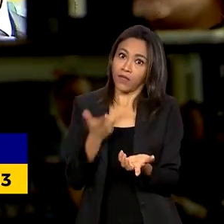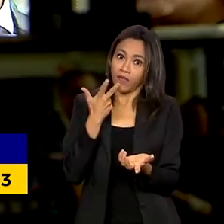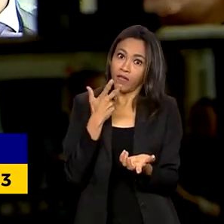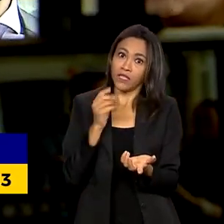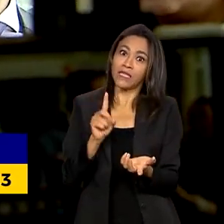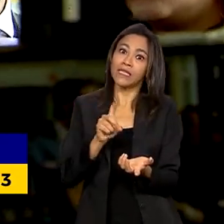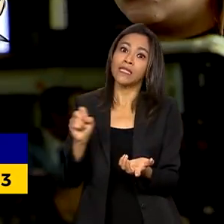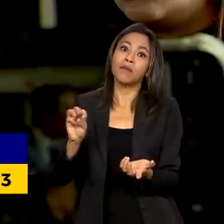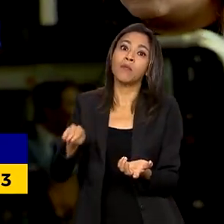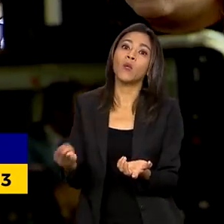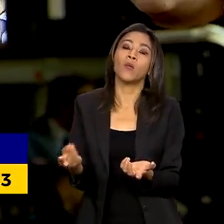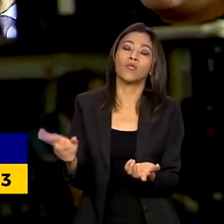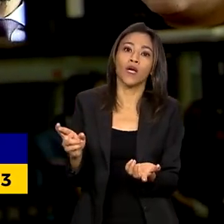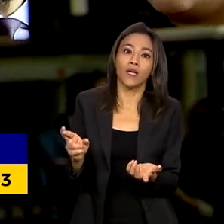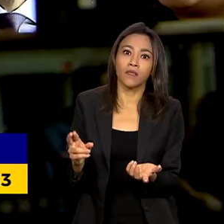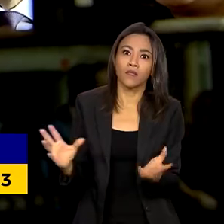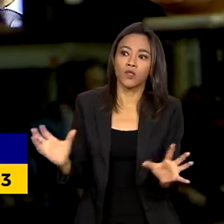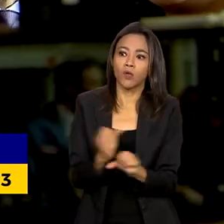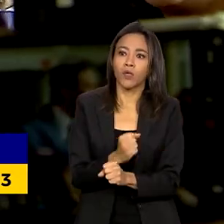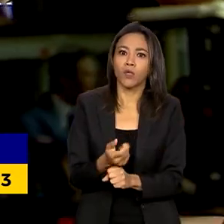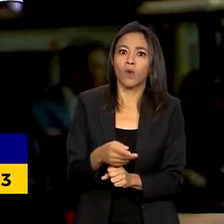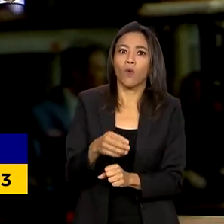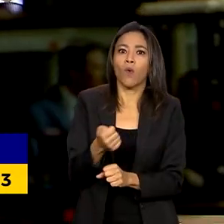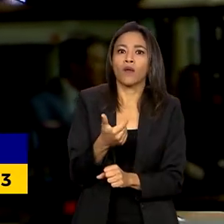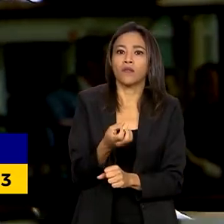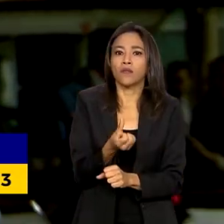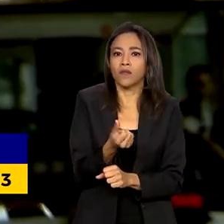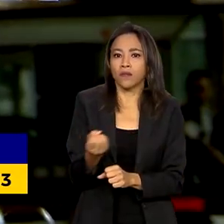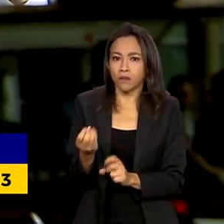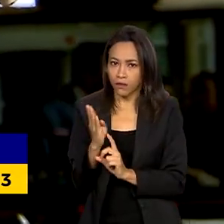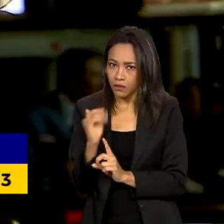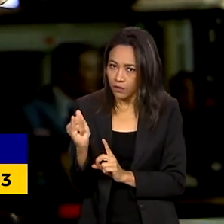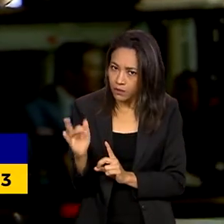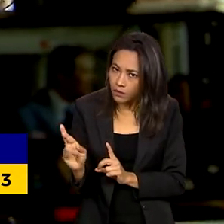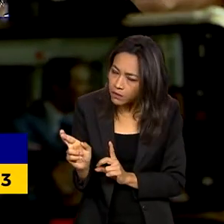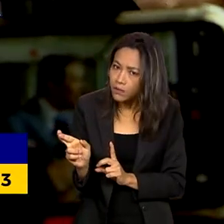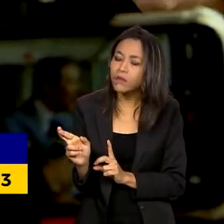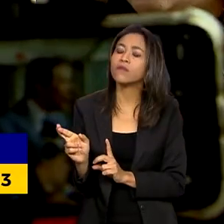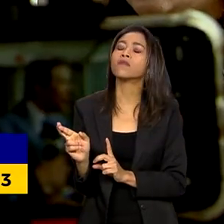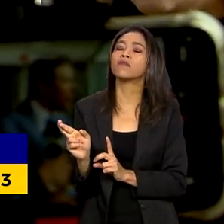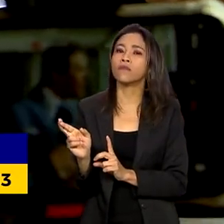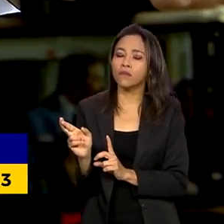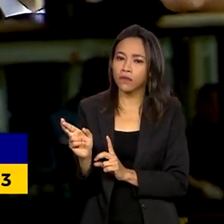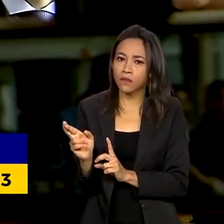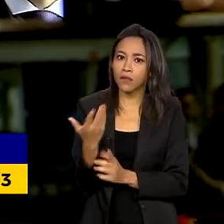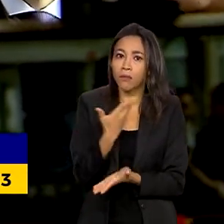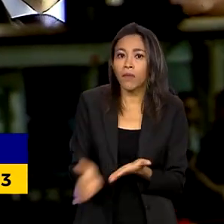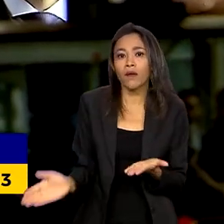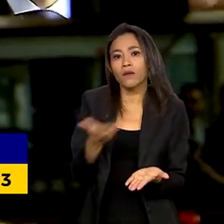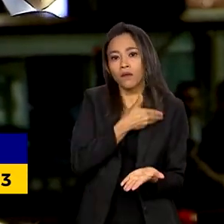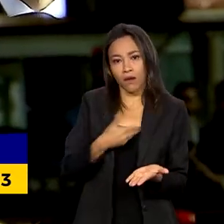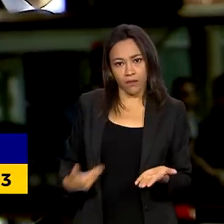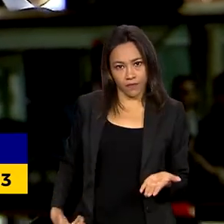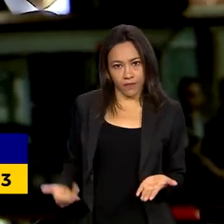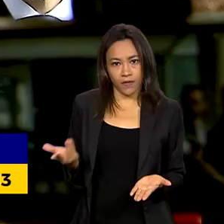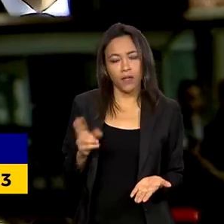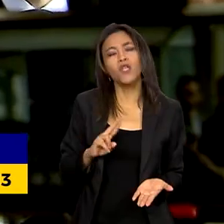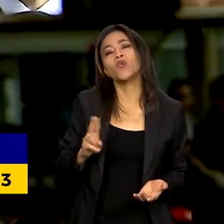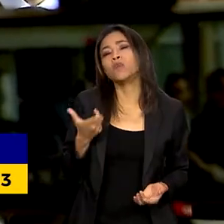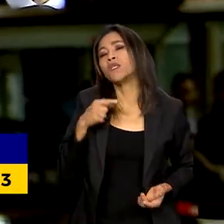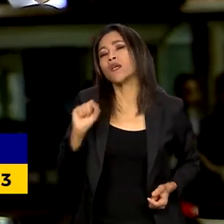100 bilhões de reais. Dá quase 600 bilhões de reais que a União perde em nome do